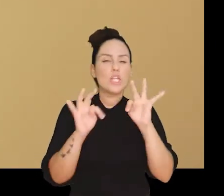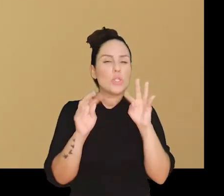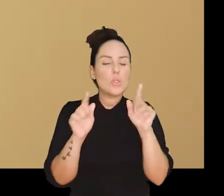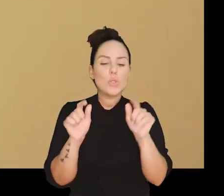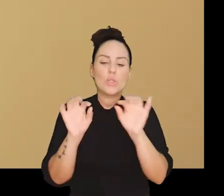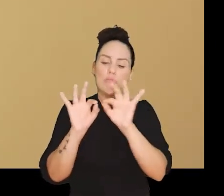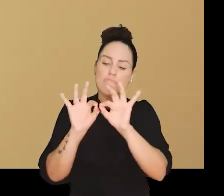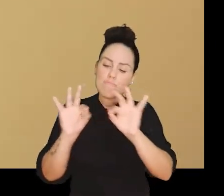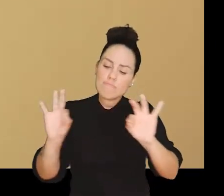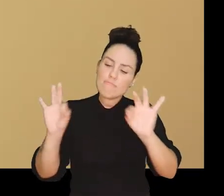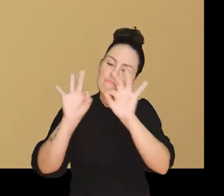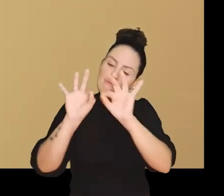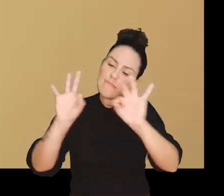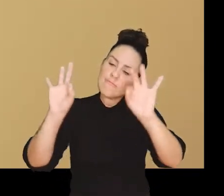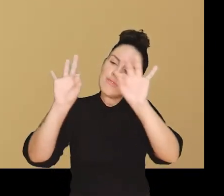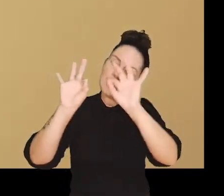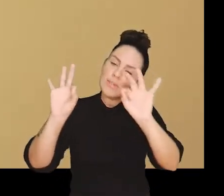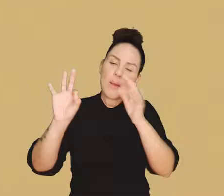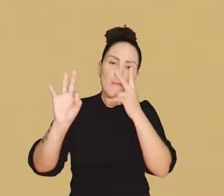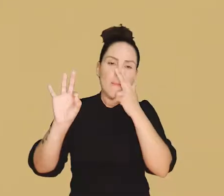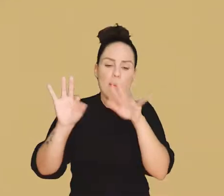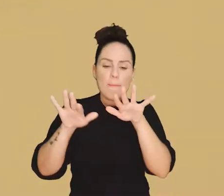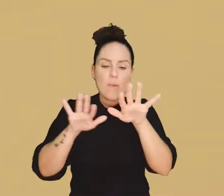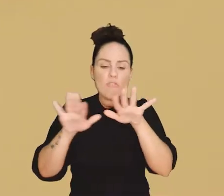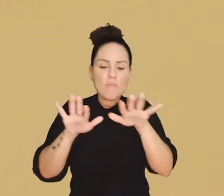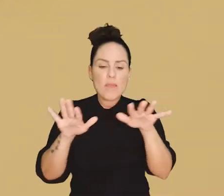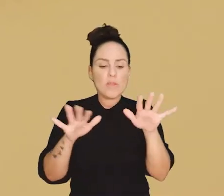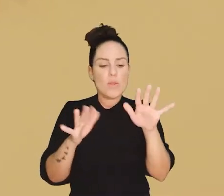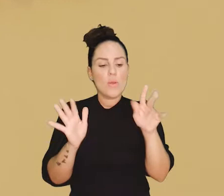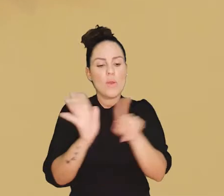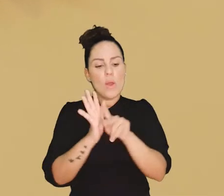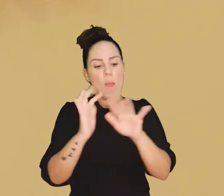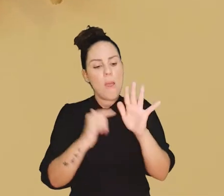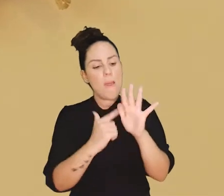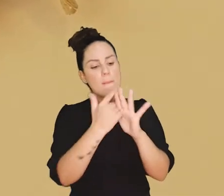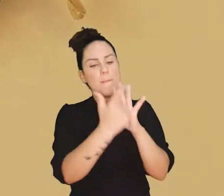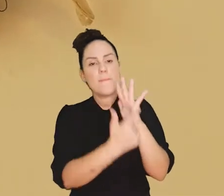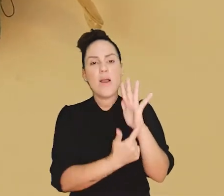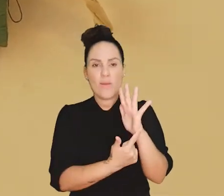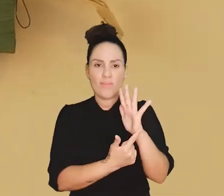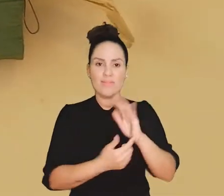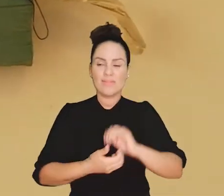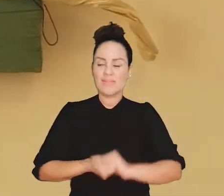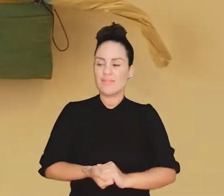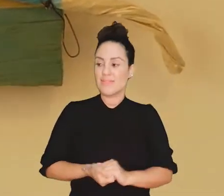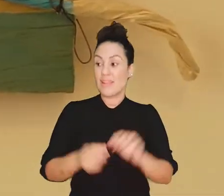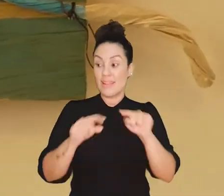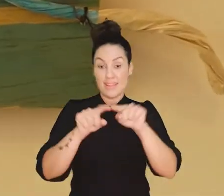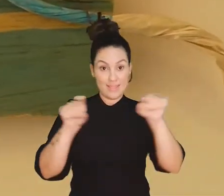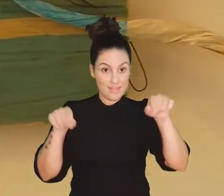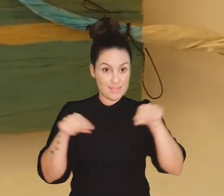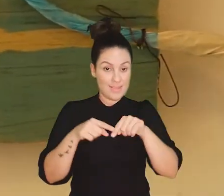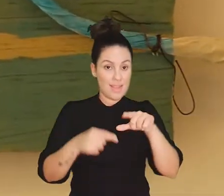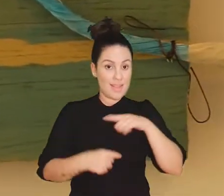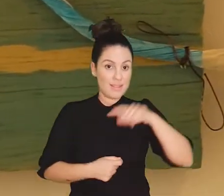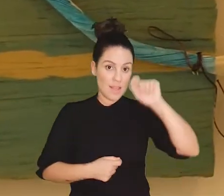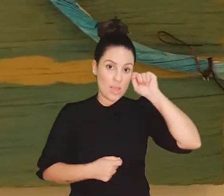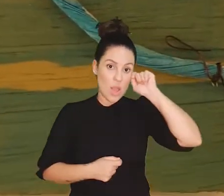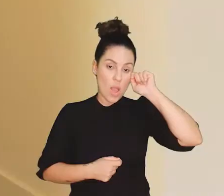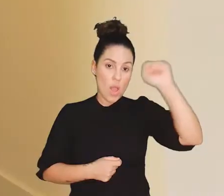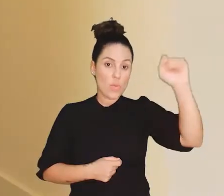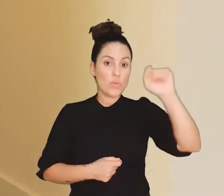é tratado de maneira a salientar cada gesto, cada medida, cada caligrafia da mão.